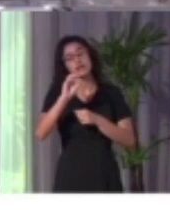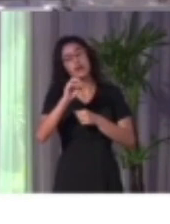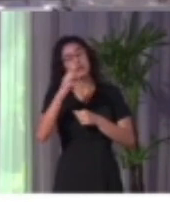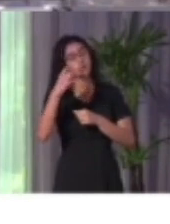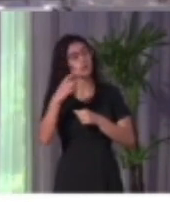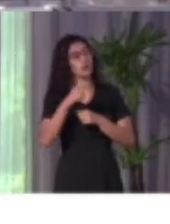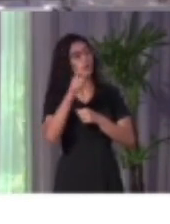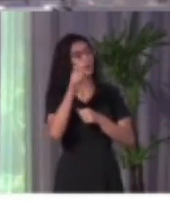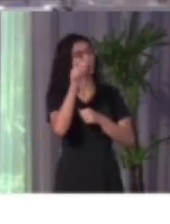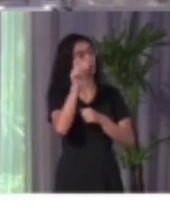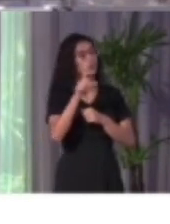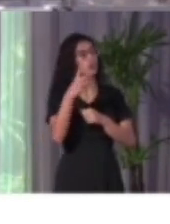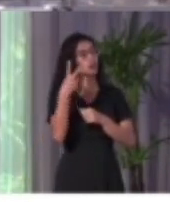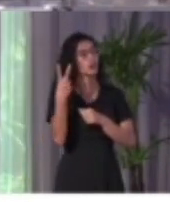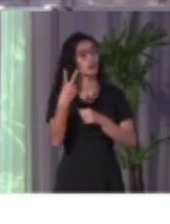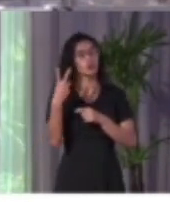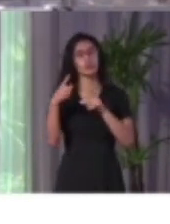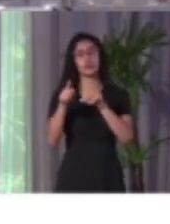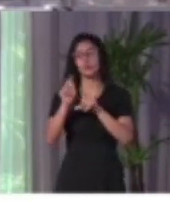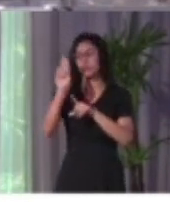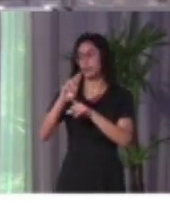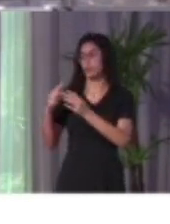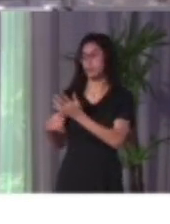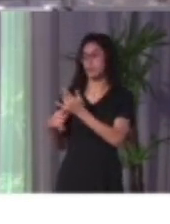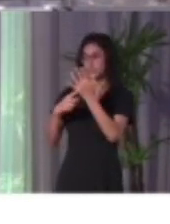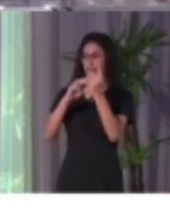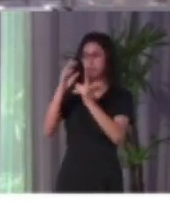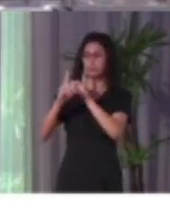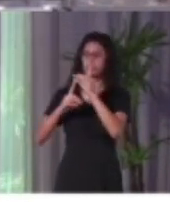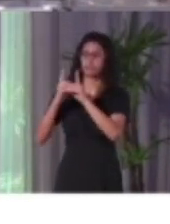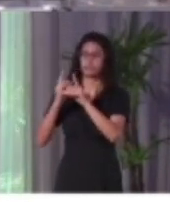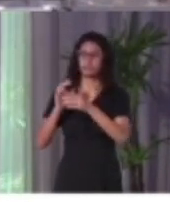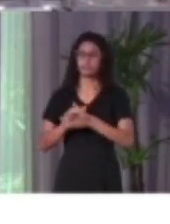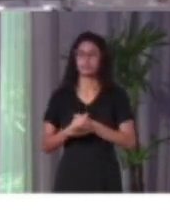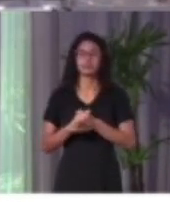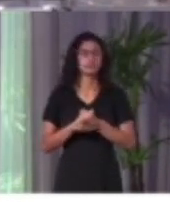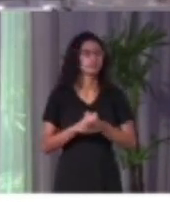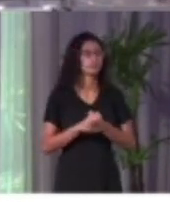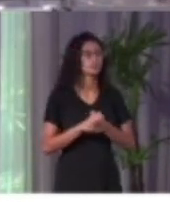de pacientes e 2 com evidência de vida real de uso da tecnologia.